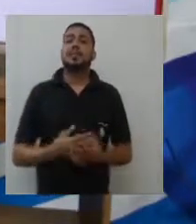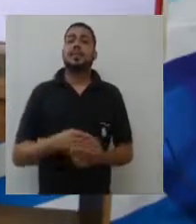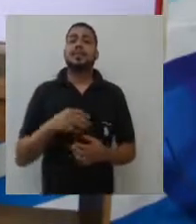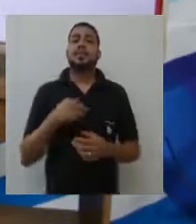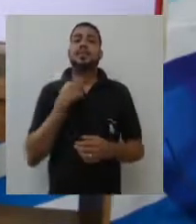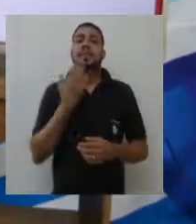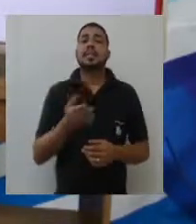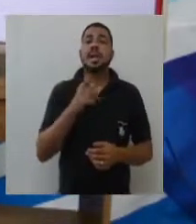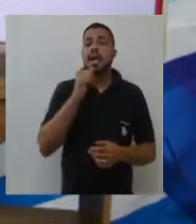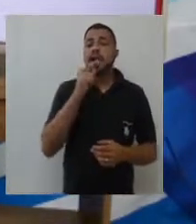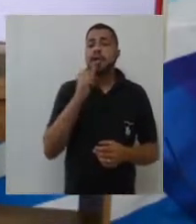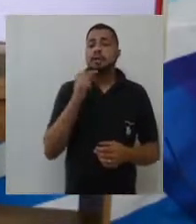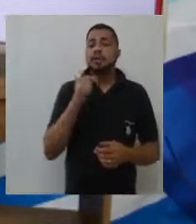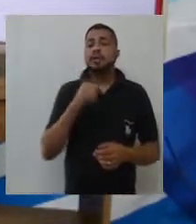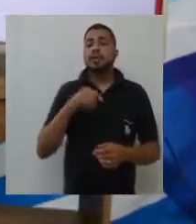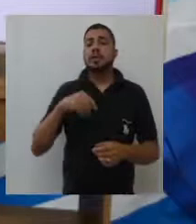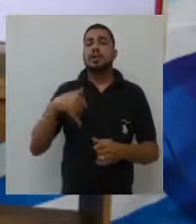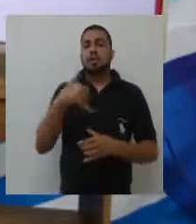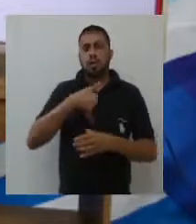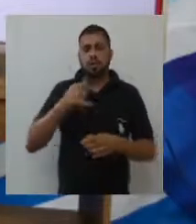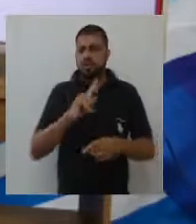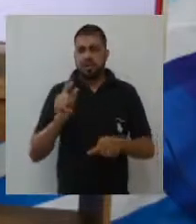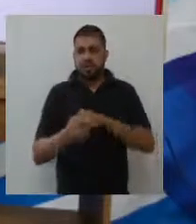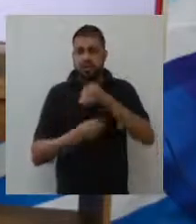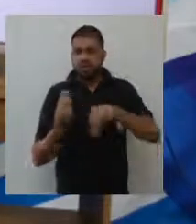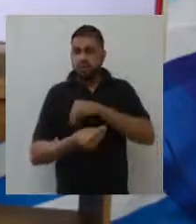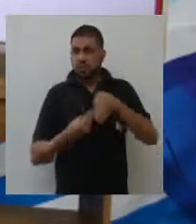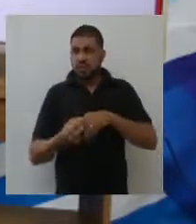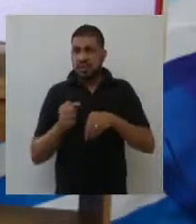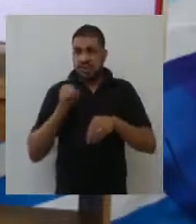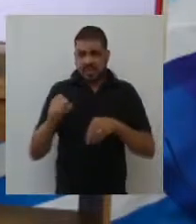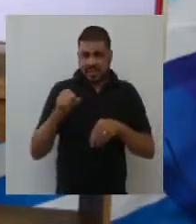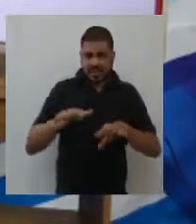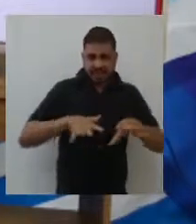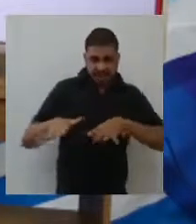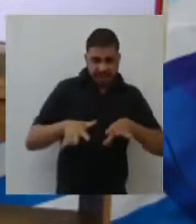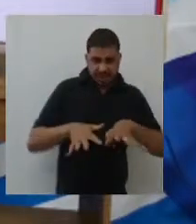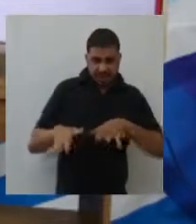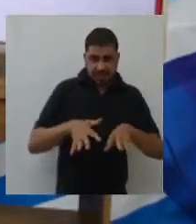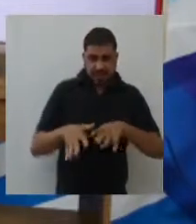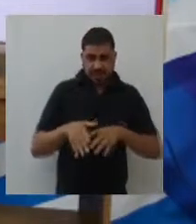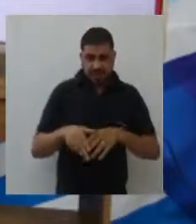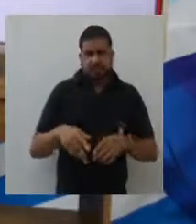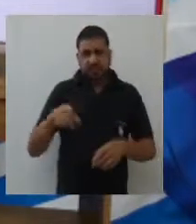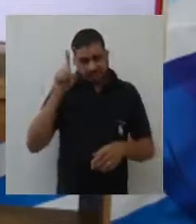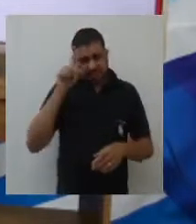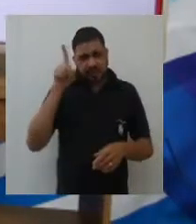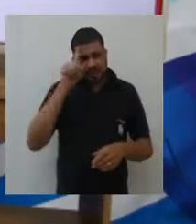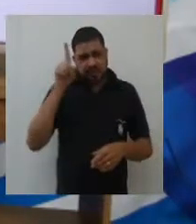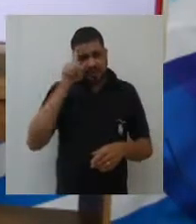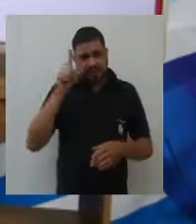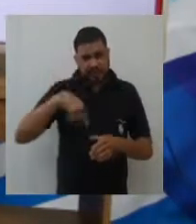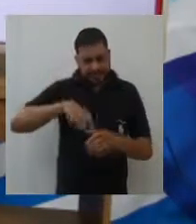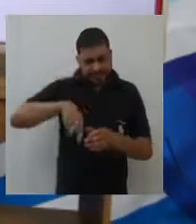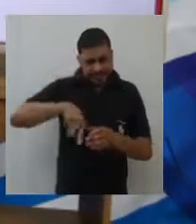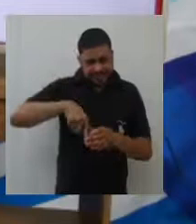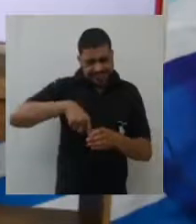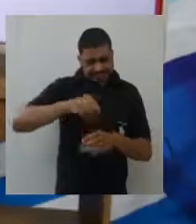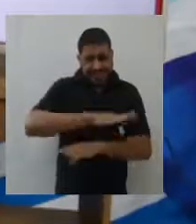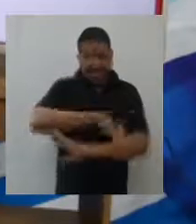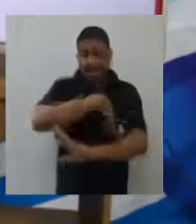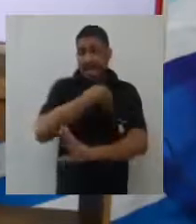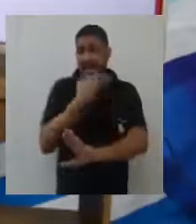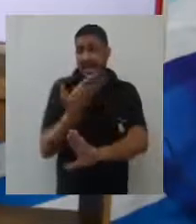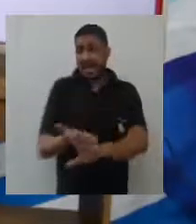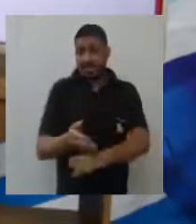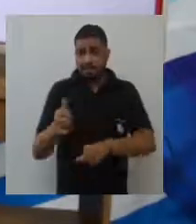água e óleo não se misturam, mas se ficar mexendo esses dois ingredientes, o dia todo, muda alguma coisa? Cara, eu vou